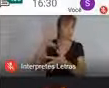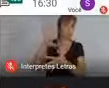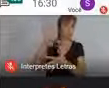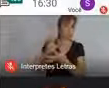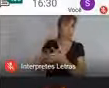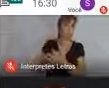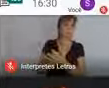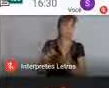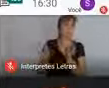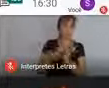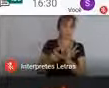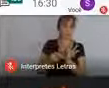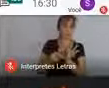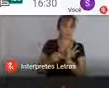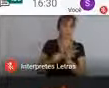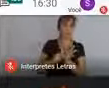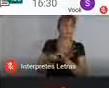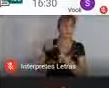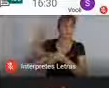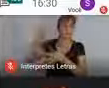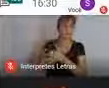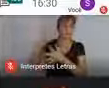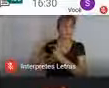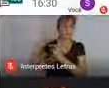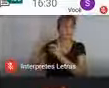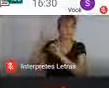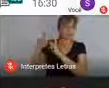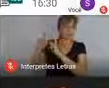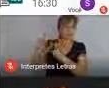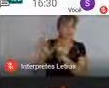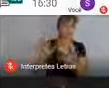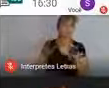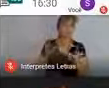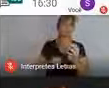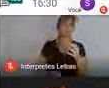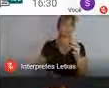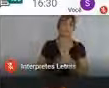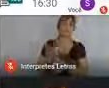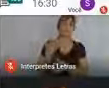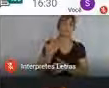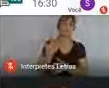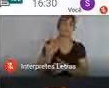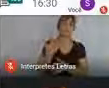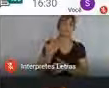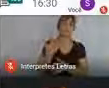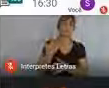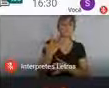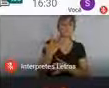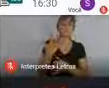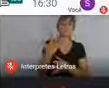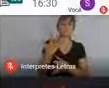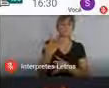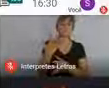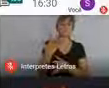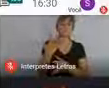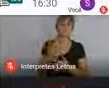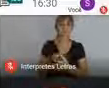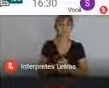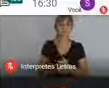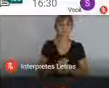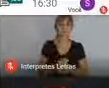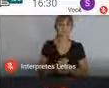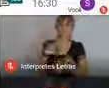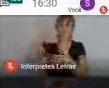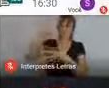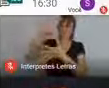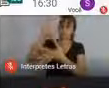cartografia tradicional, a cartografia linguística surge. Então, essa feitura desses mapas,